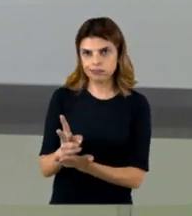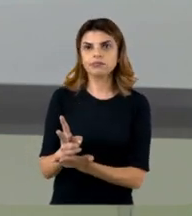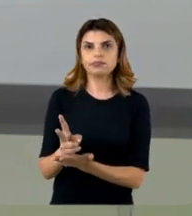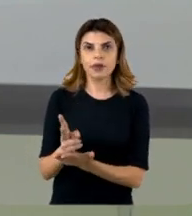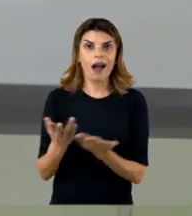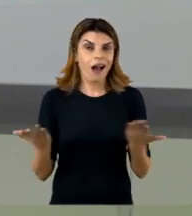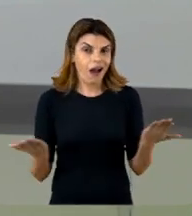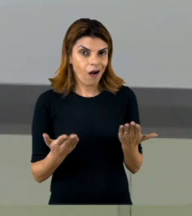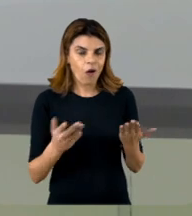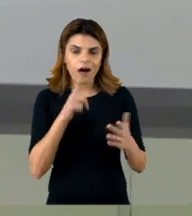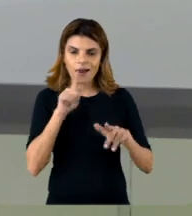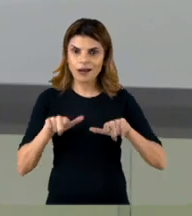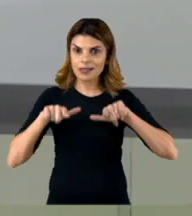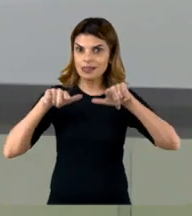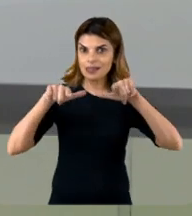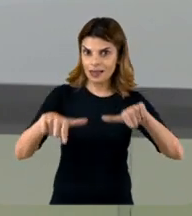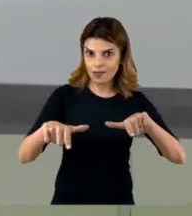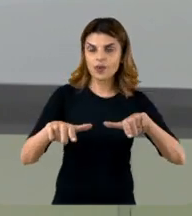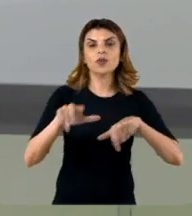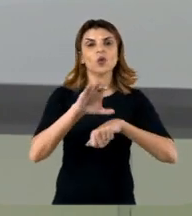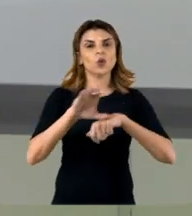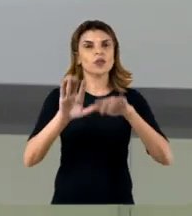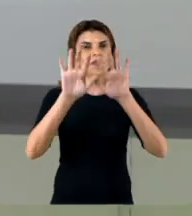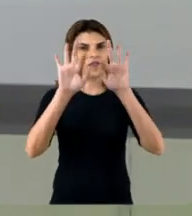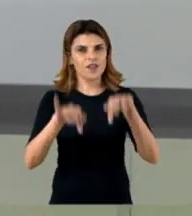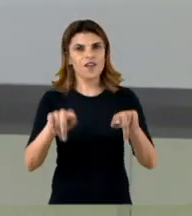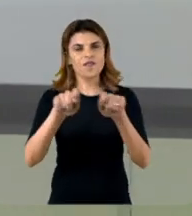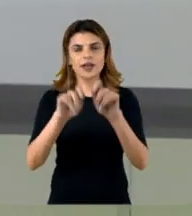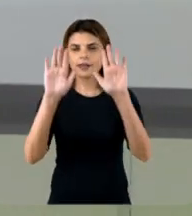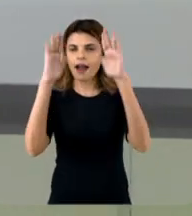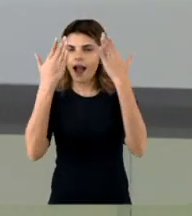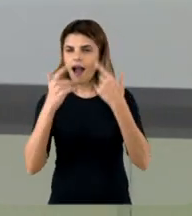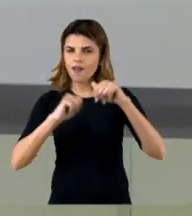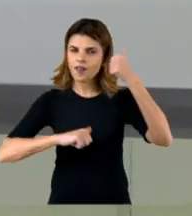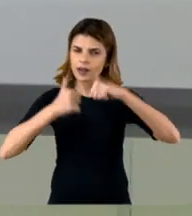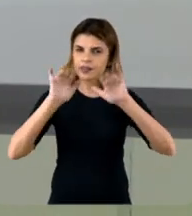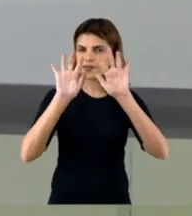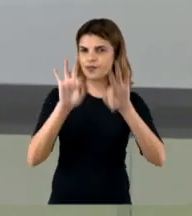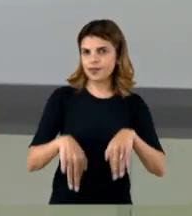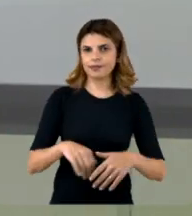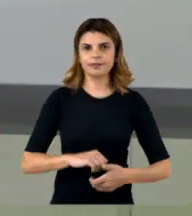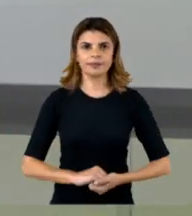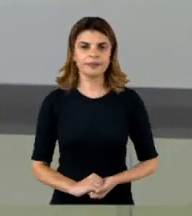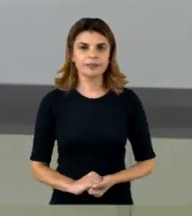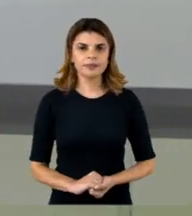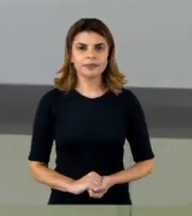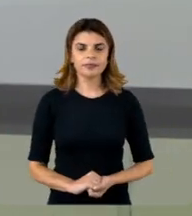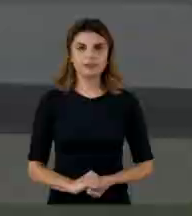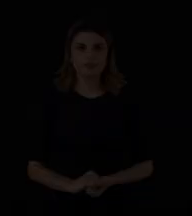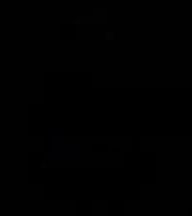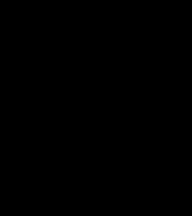temporária ou permanente. Agora, para obter seu certificado, realize a avaliação final.